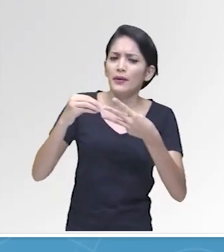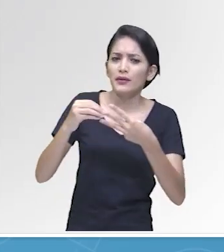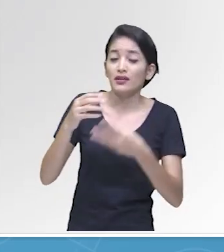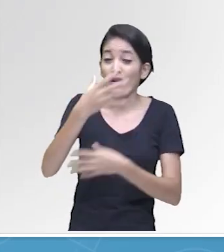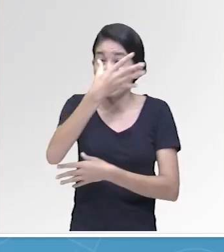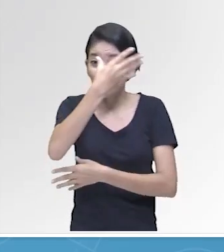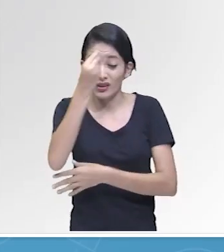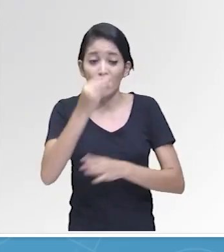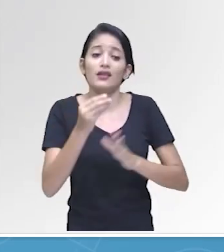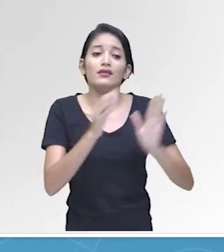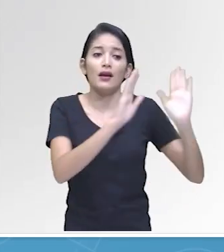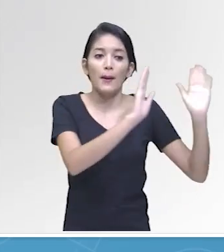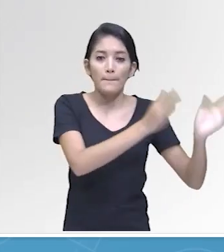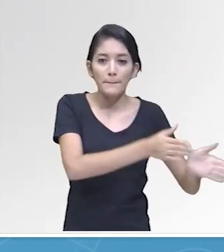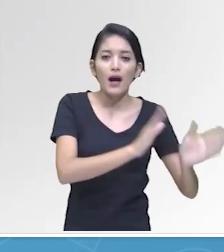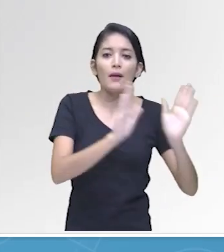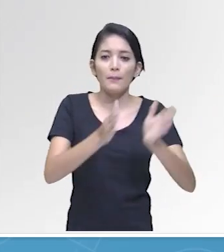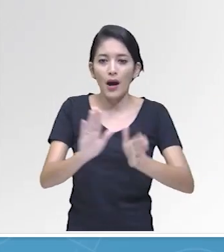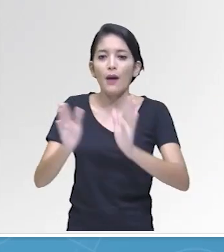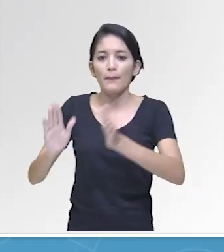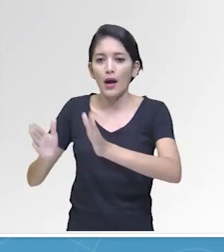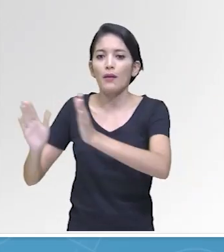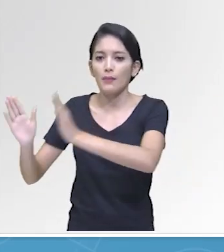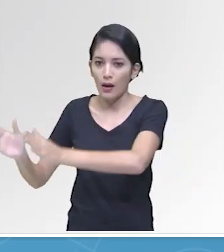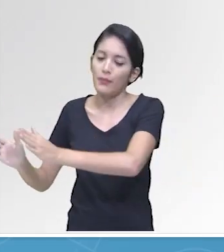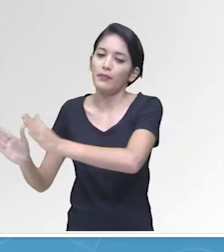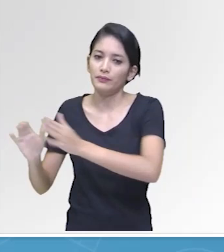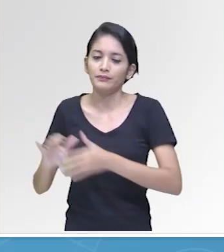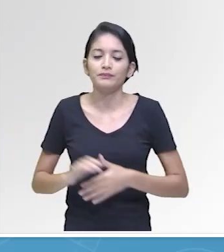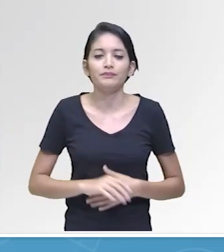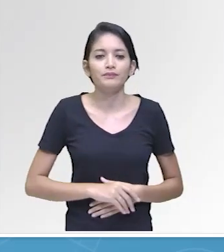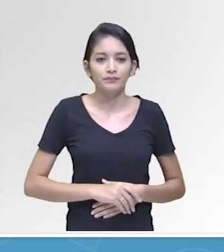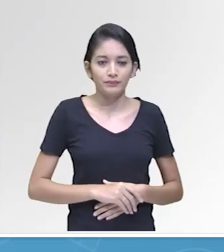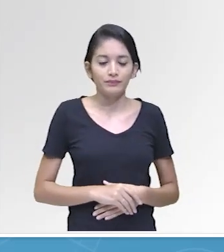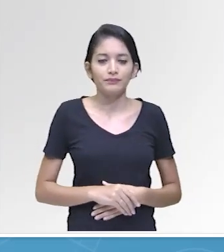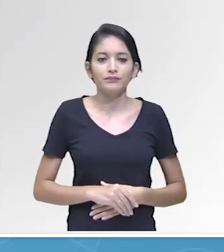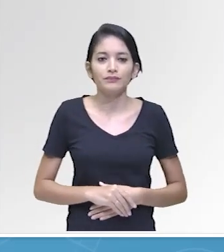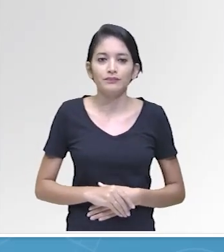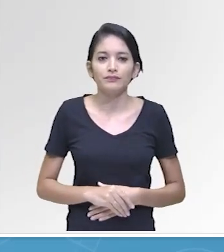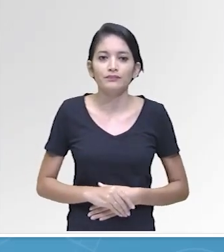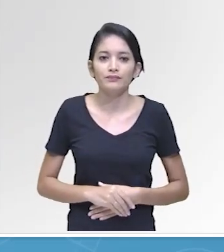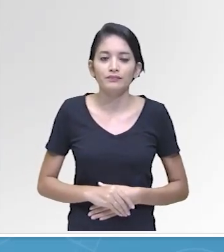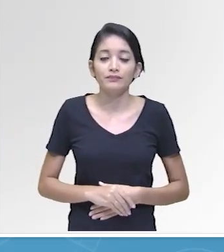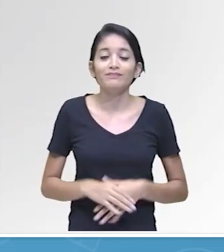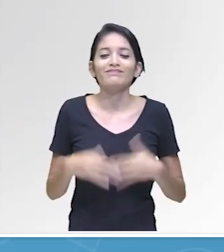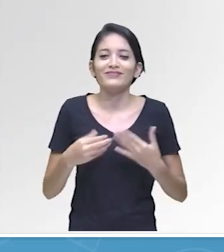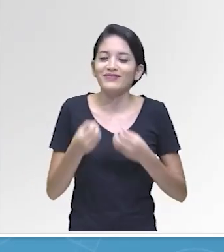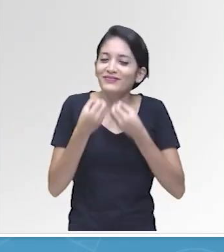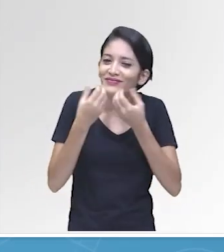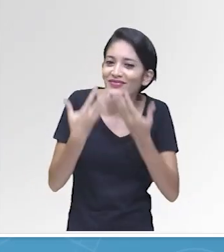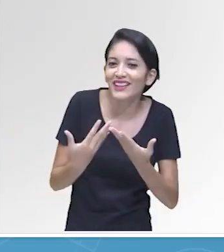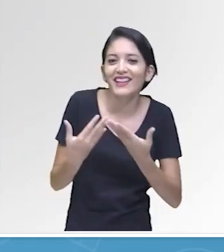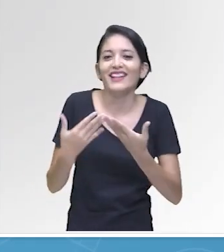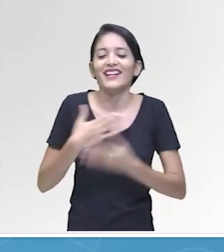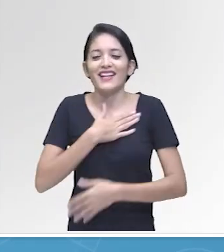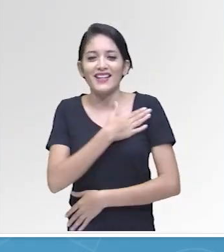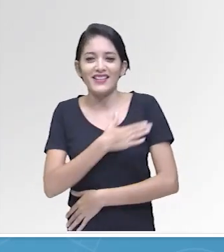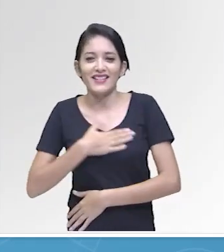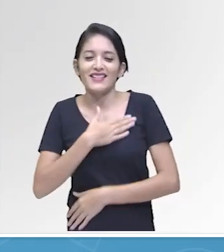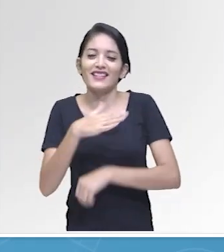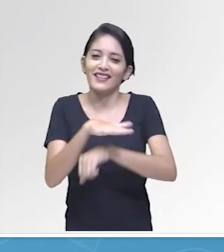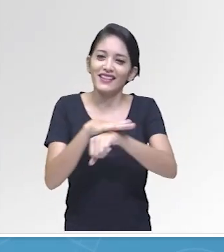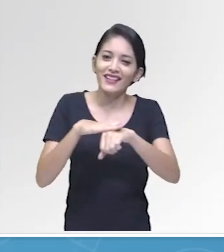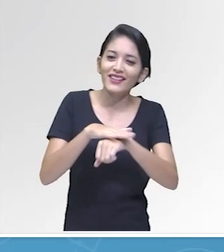ordem, célula, tecido, órgão, sistemas e organismo. Muito bem, foi um prazer falar com vocês